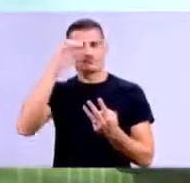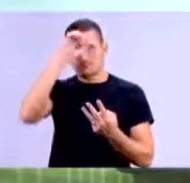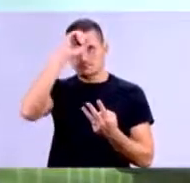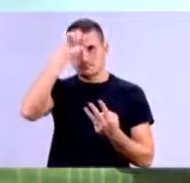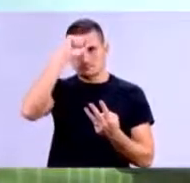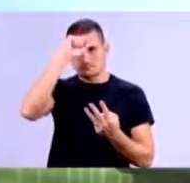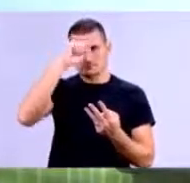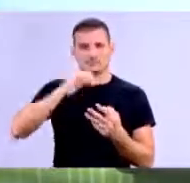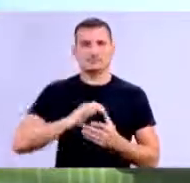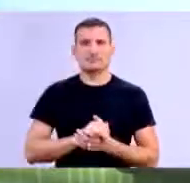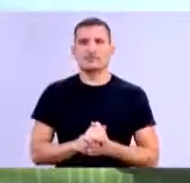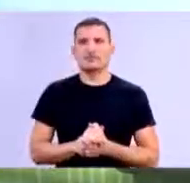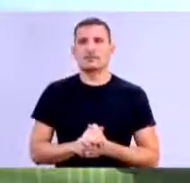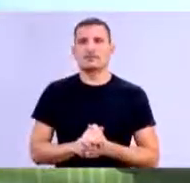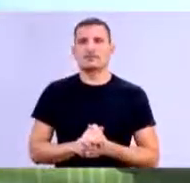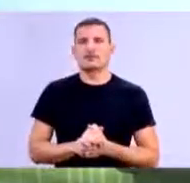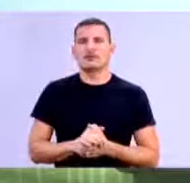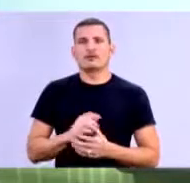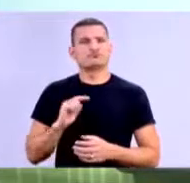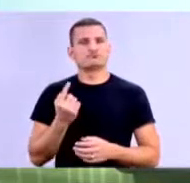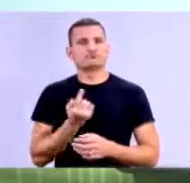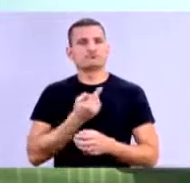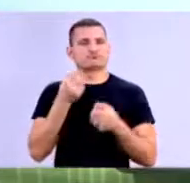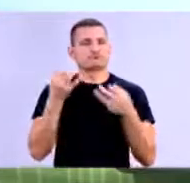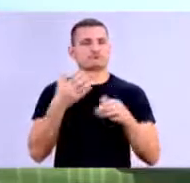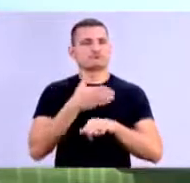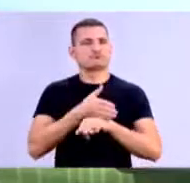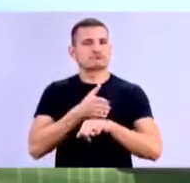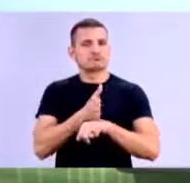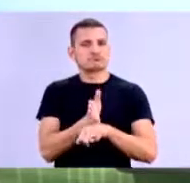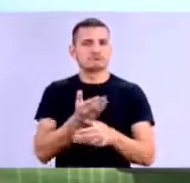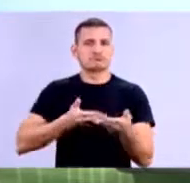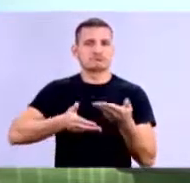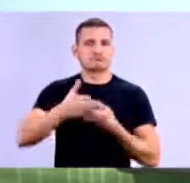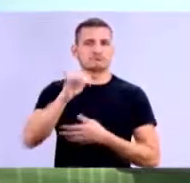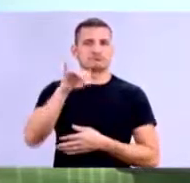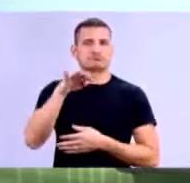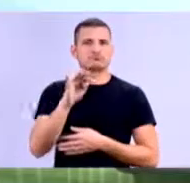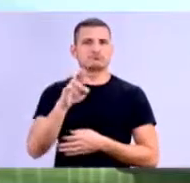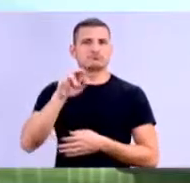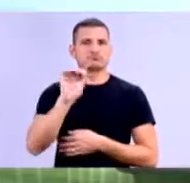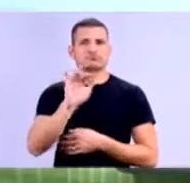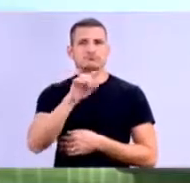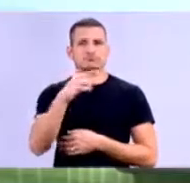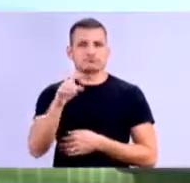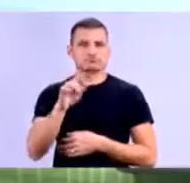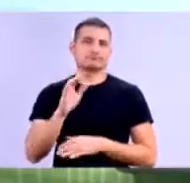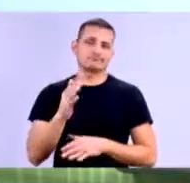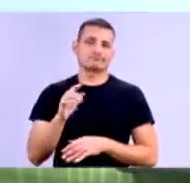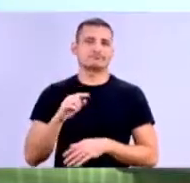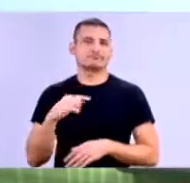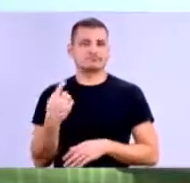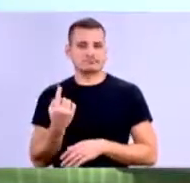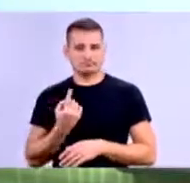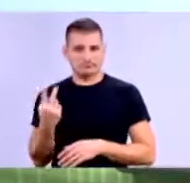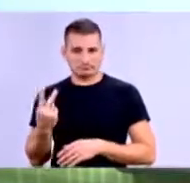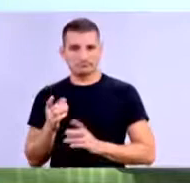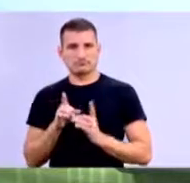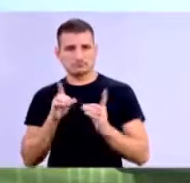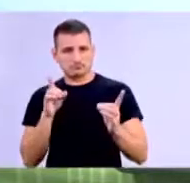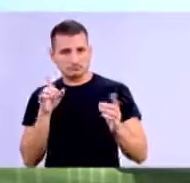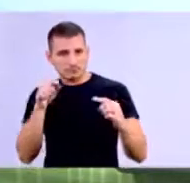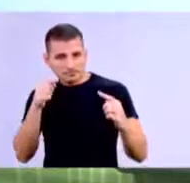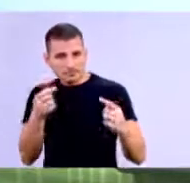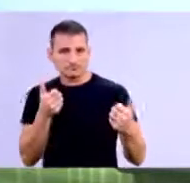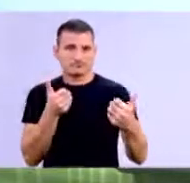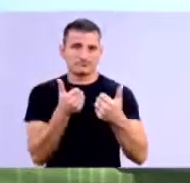Nós falamos toda hora aqui de interação. A professora acabou de dizer que nós estamos longe, mas perto. Por